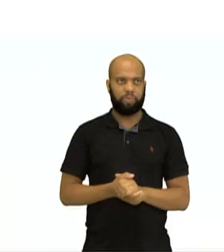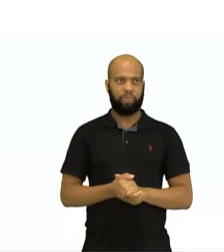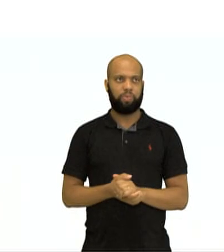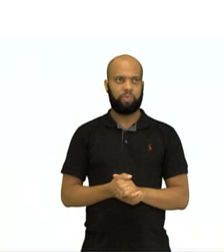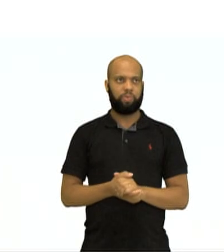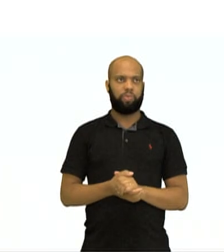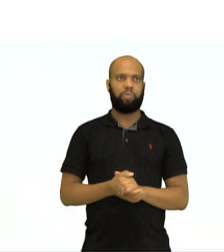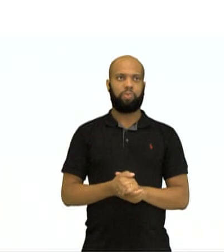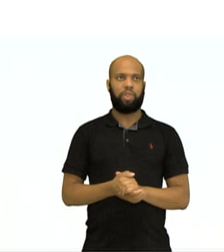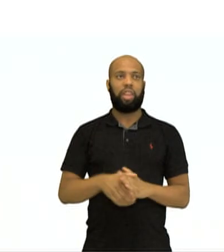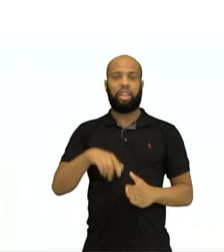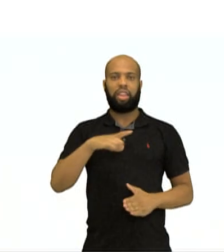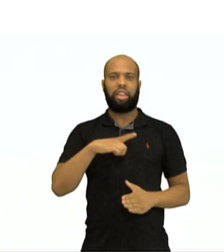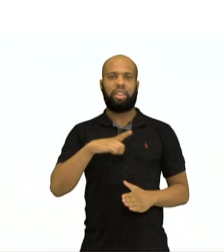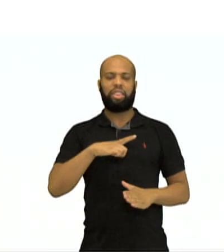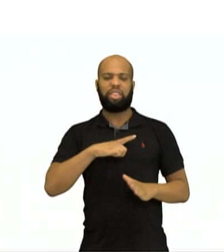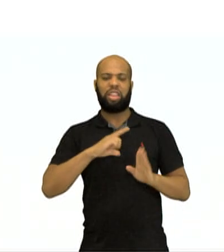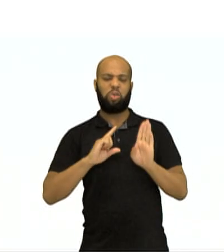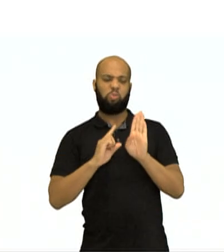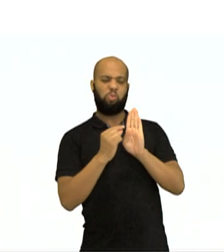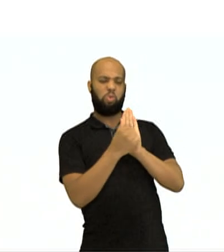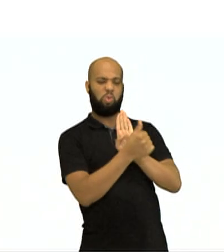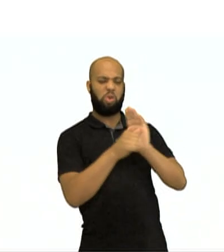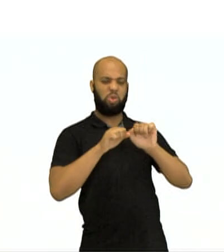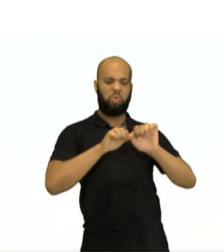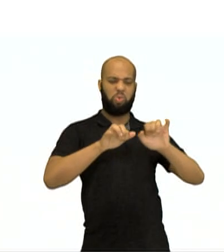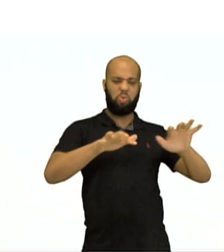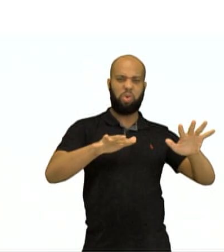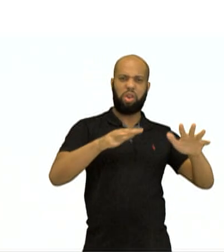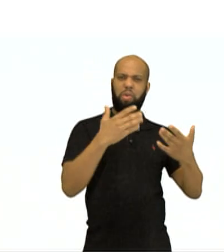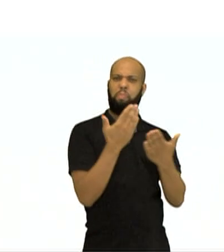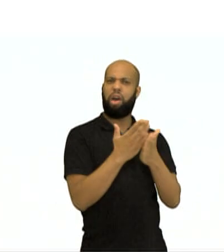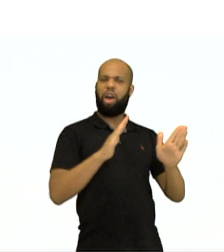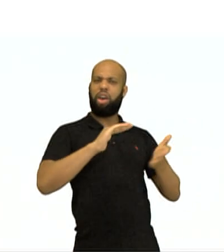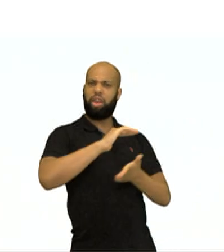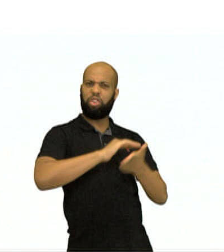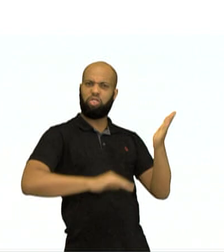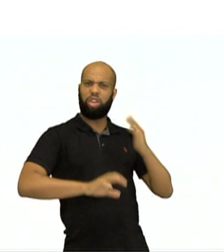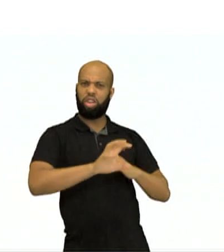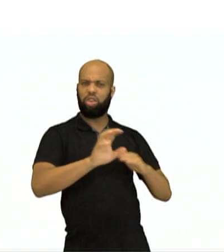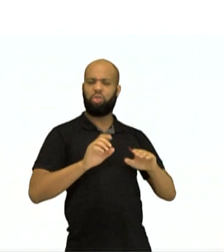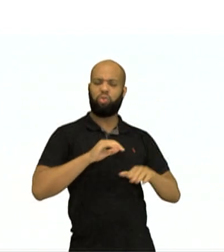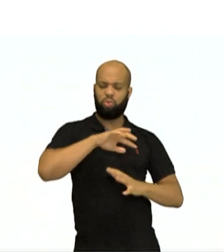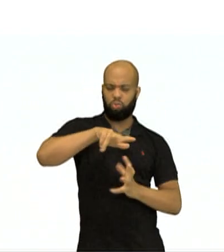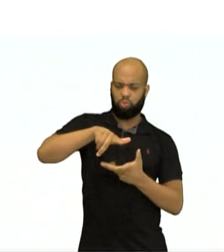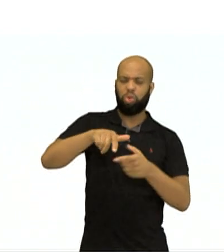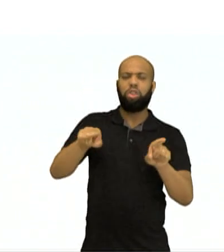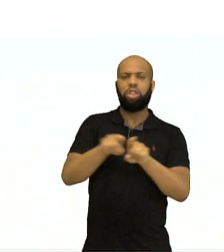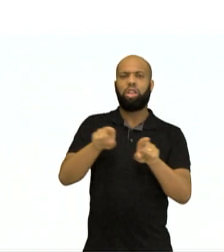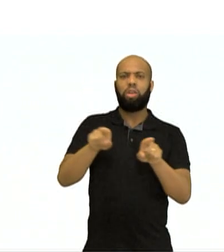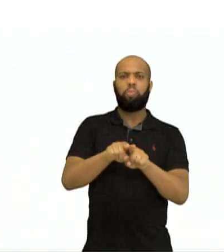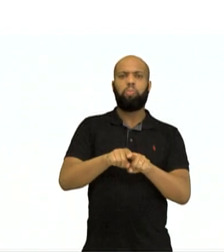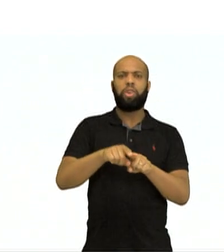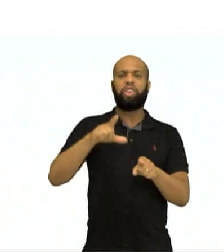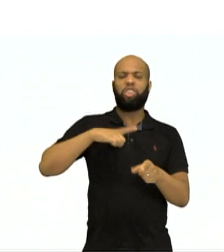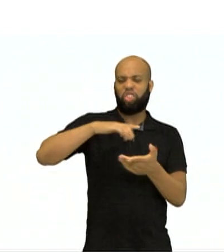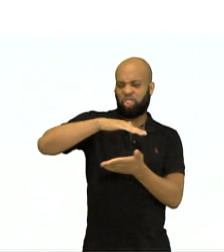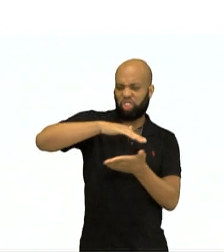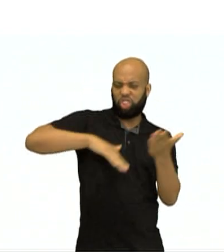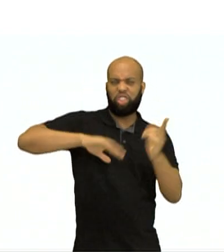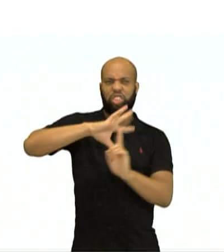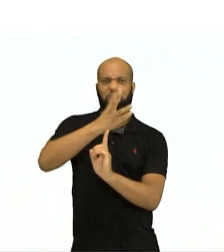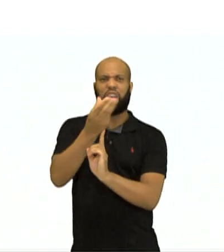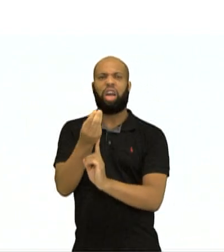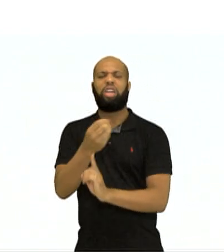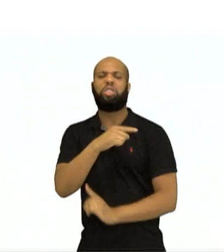mundo da doença burguesa, da cultura intelectual, profissional e comercializada. Livrem o mundo da arte morta,